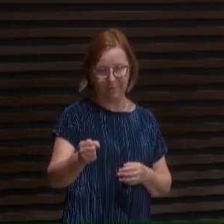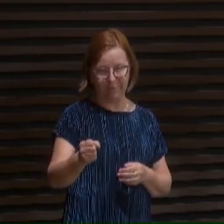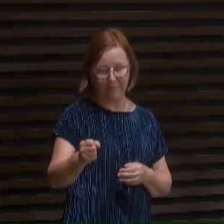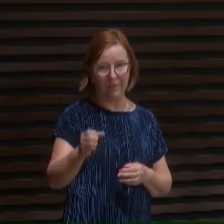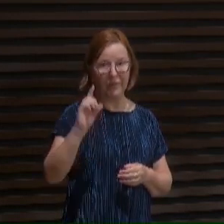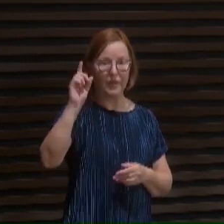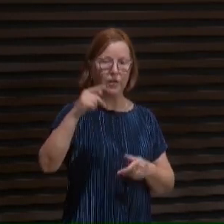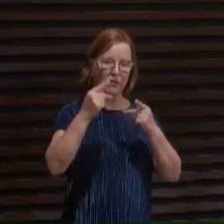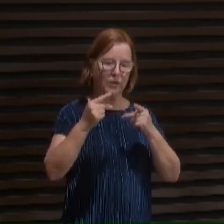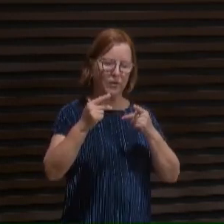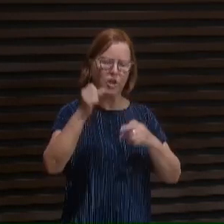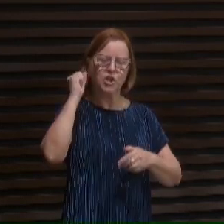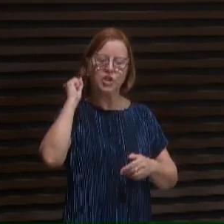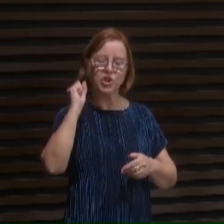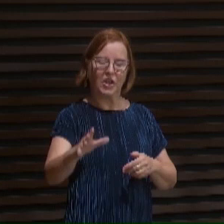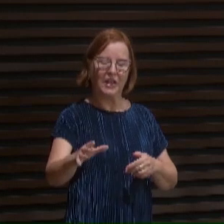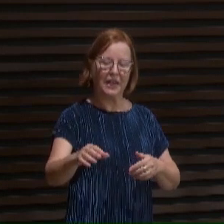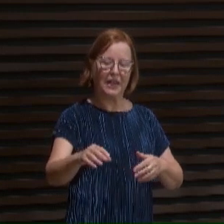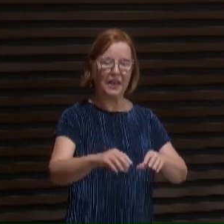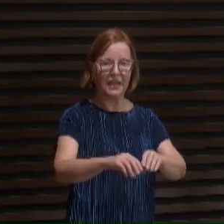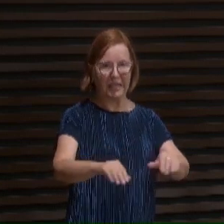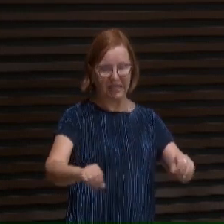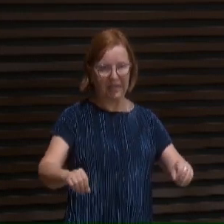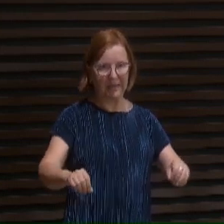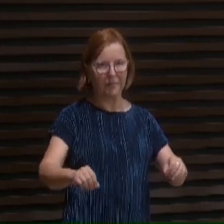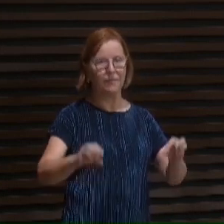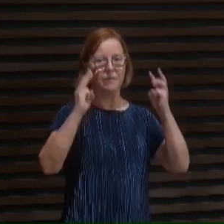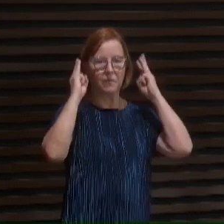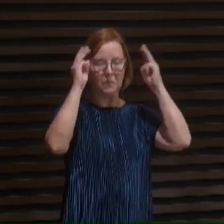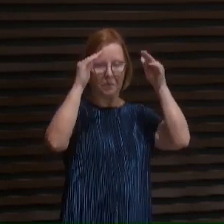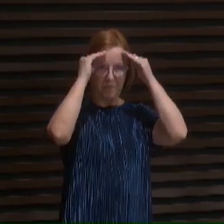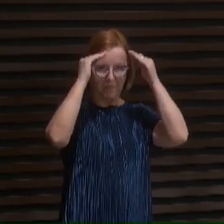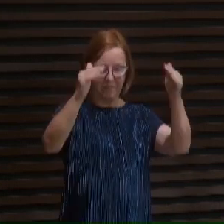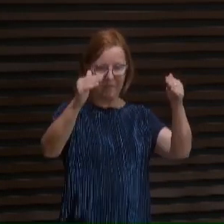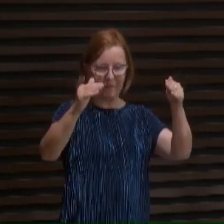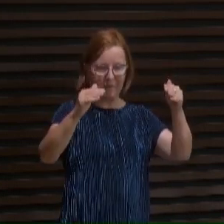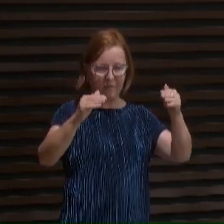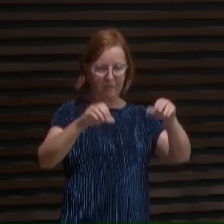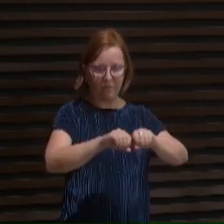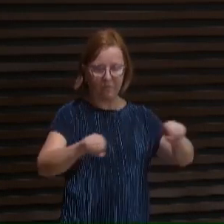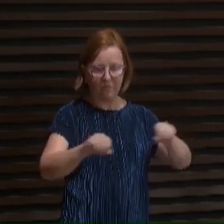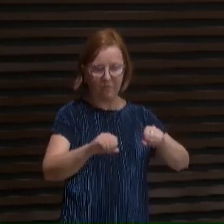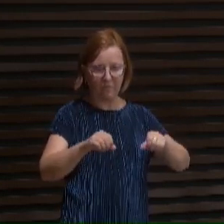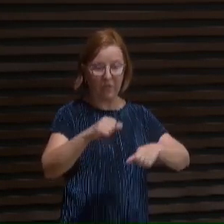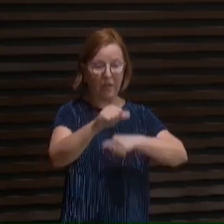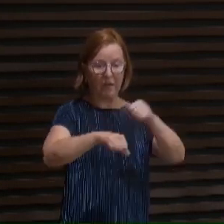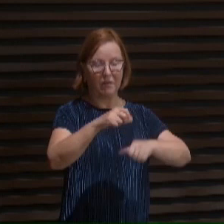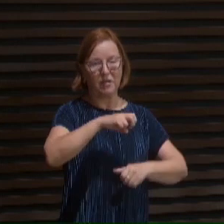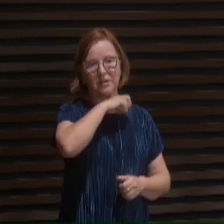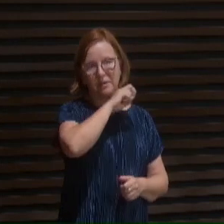lança-o na terra. Ele o lançou na terra, e o bordão virou uma